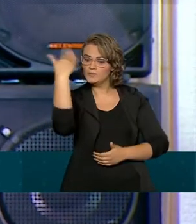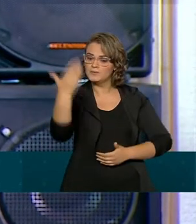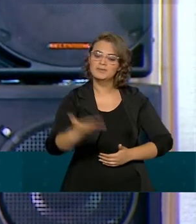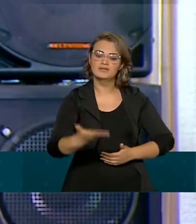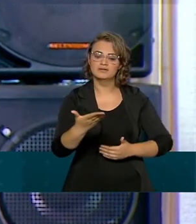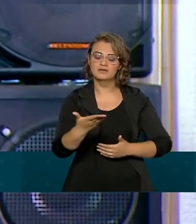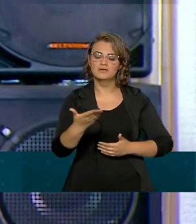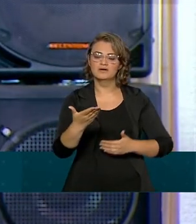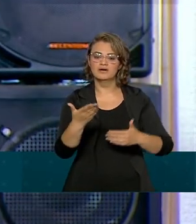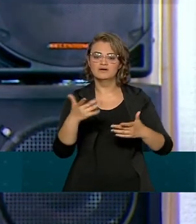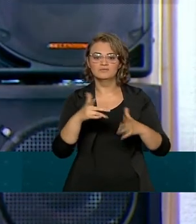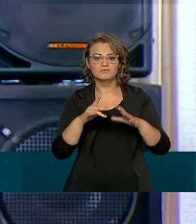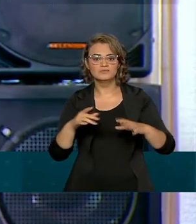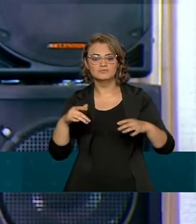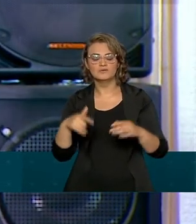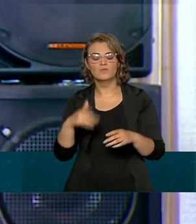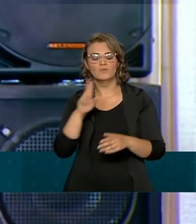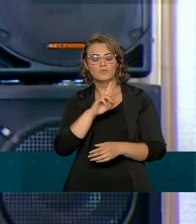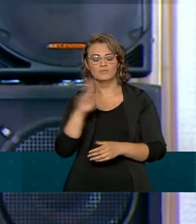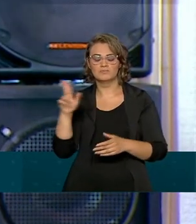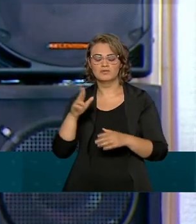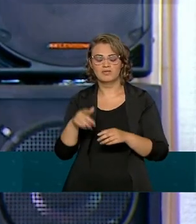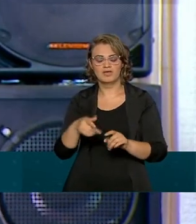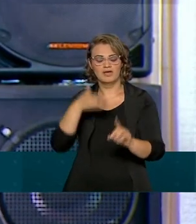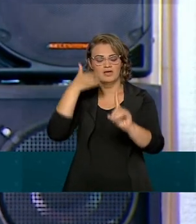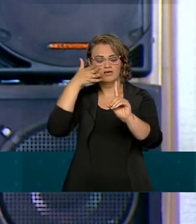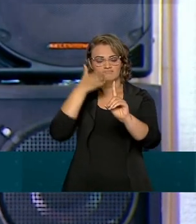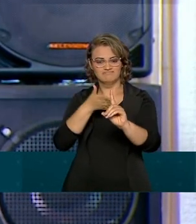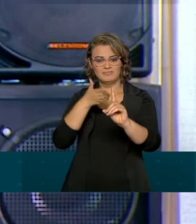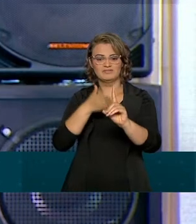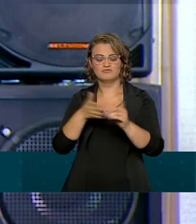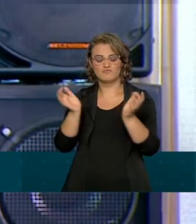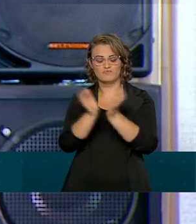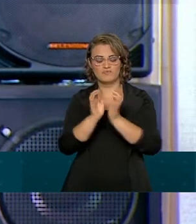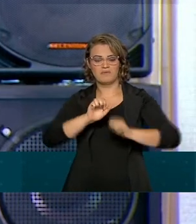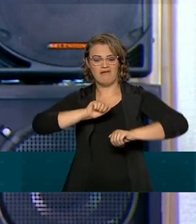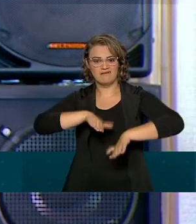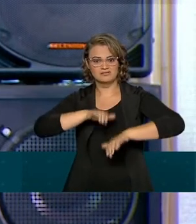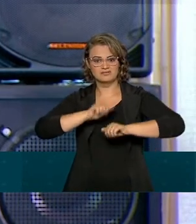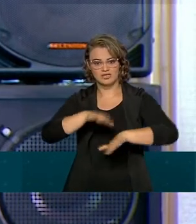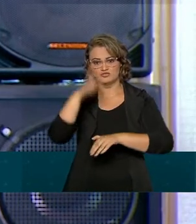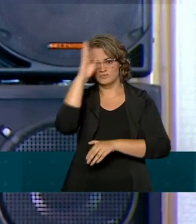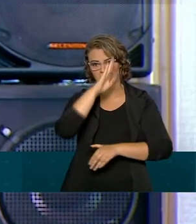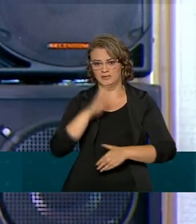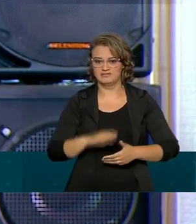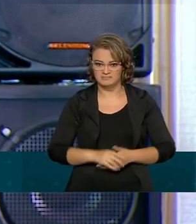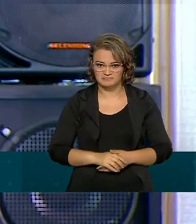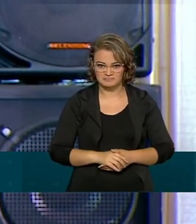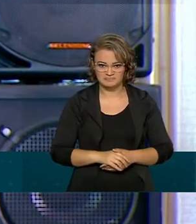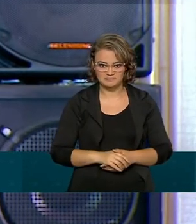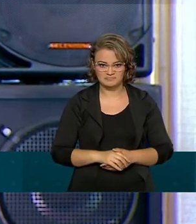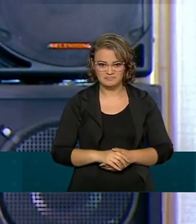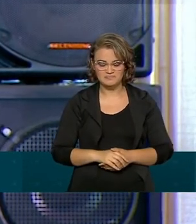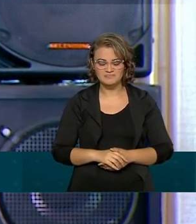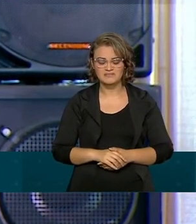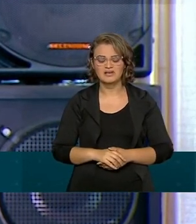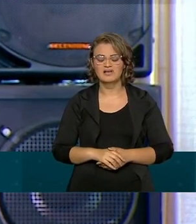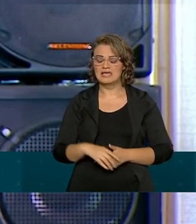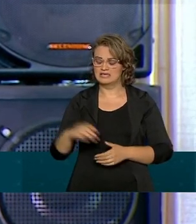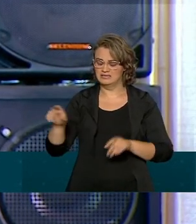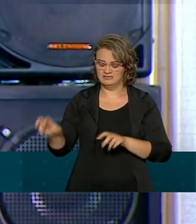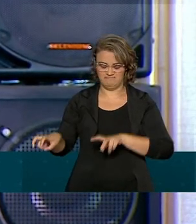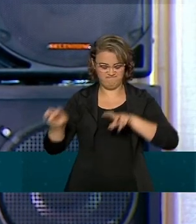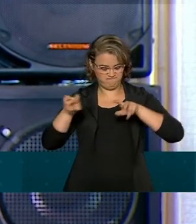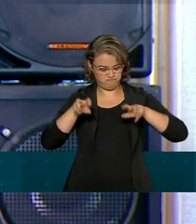saudação em nome do invicto exército brasileiro como sabem ajusta ascensão